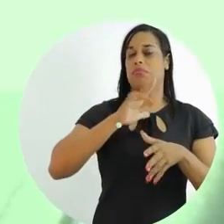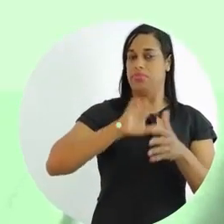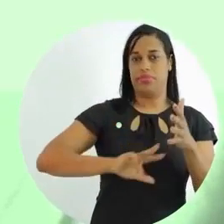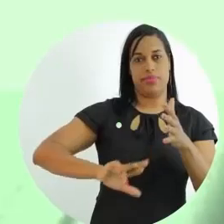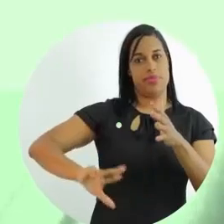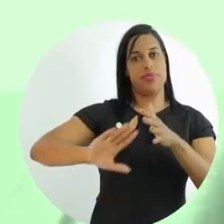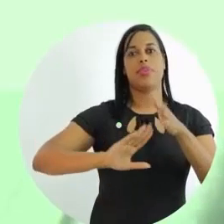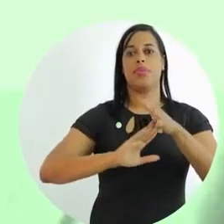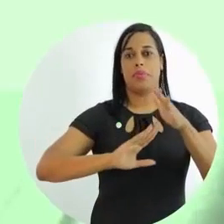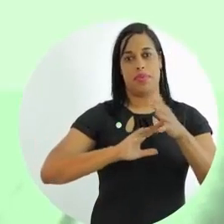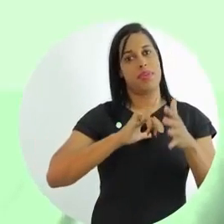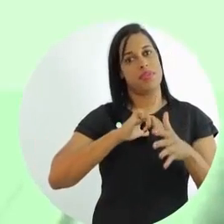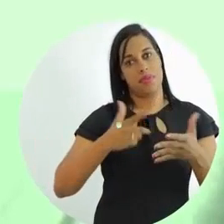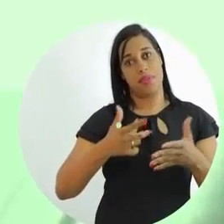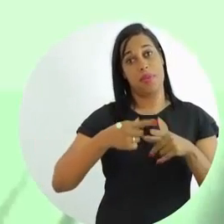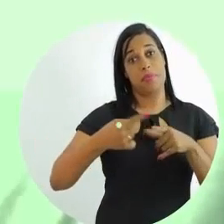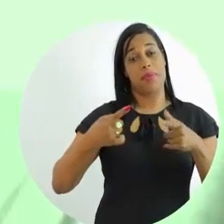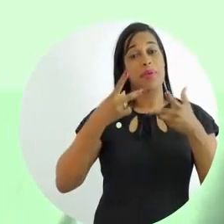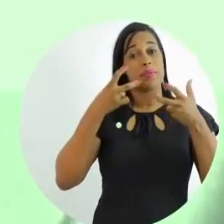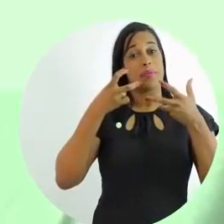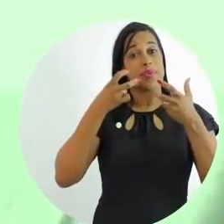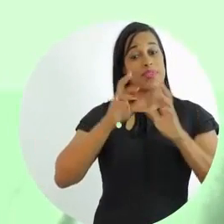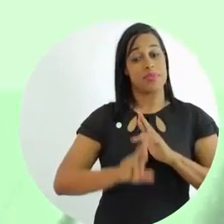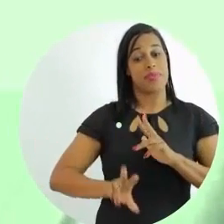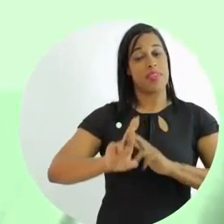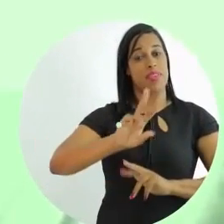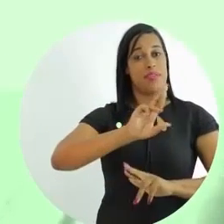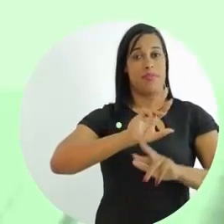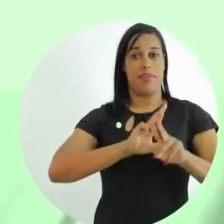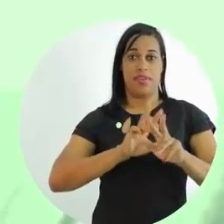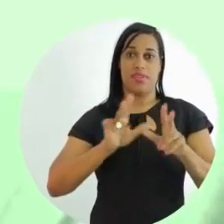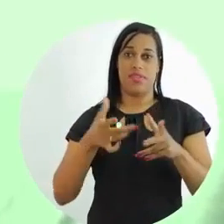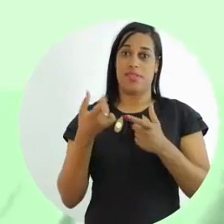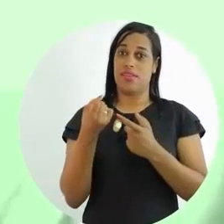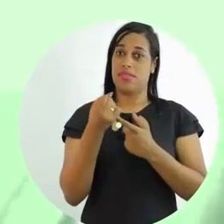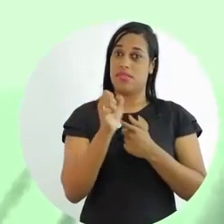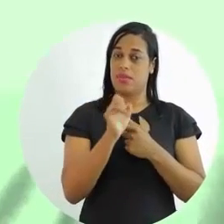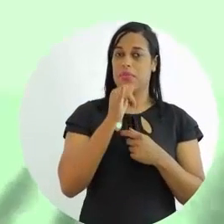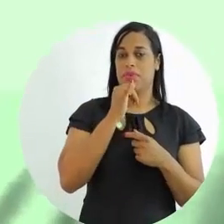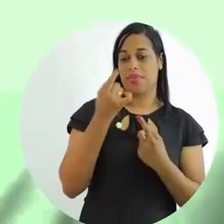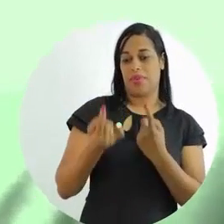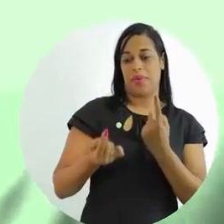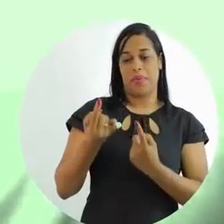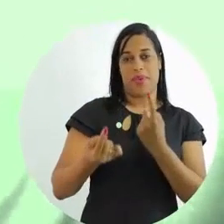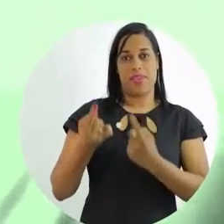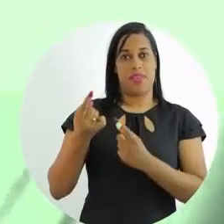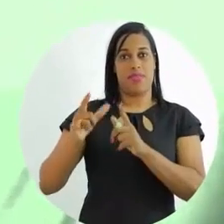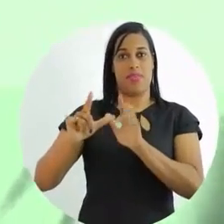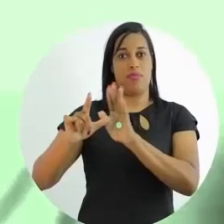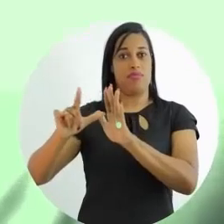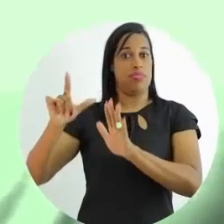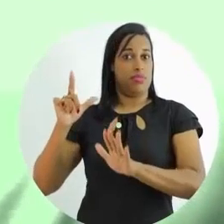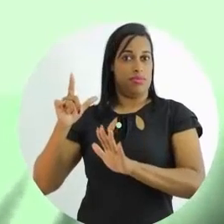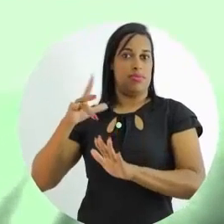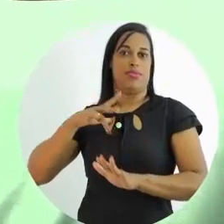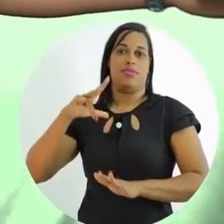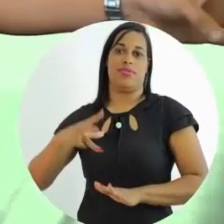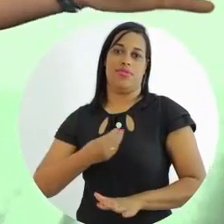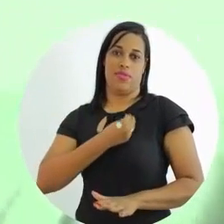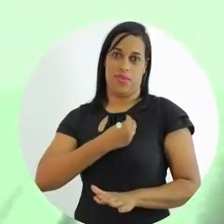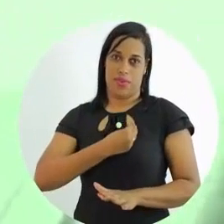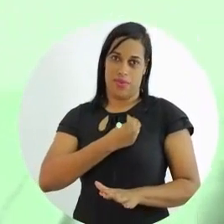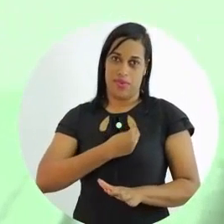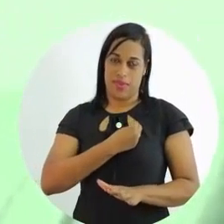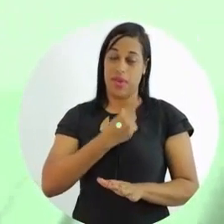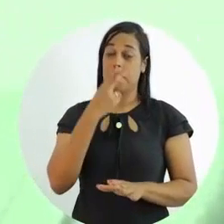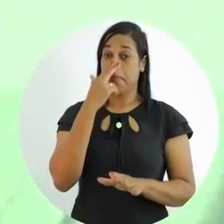as limitações, mas claramente se percebe uma diferença se compararmos ao período colonial, à vivência daquele